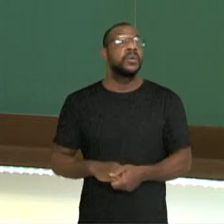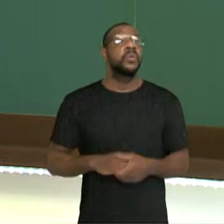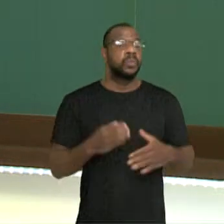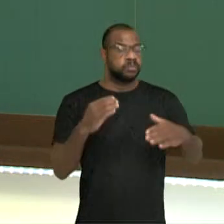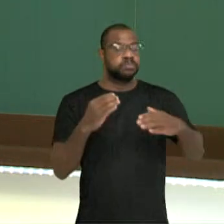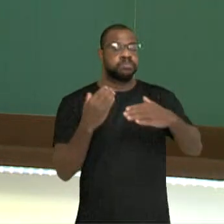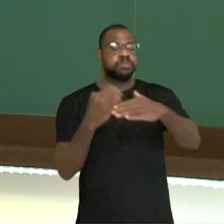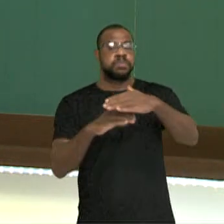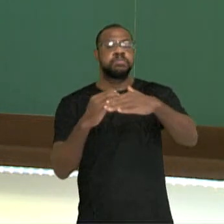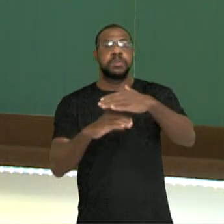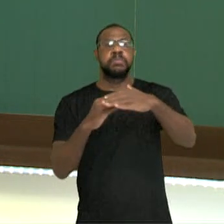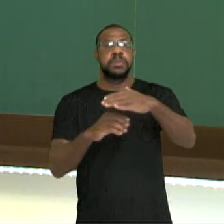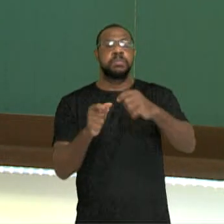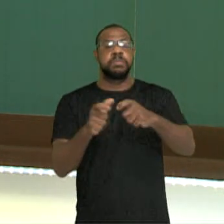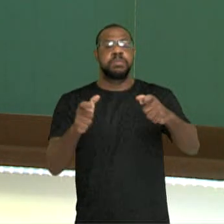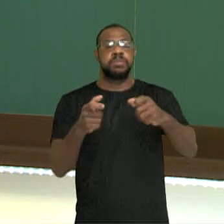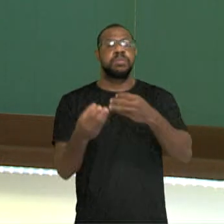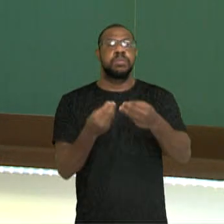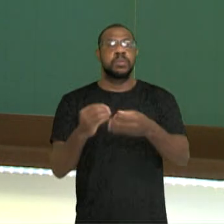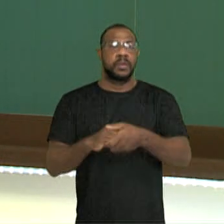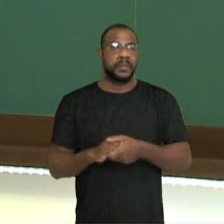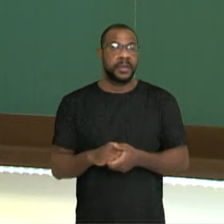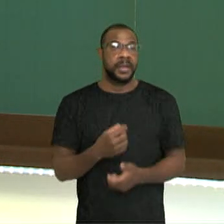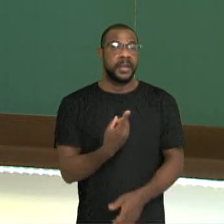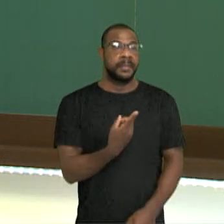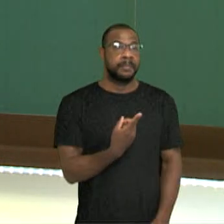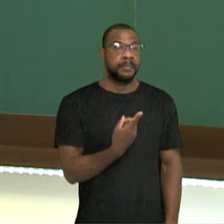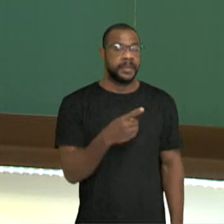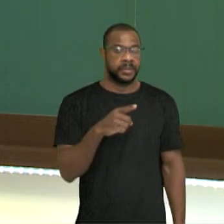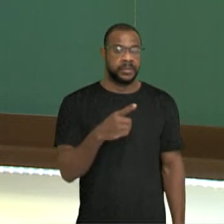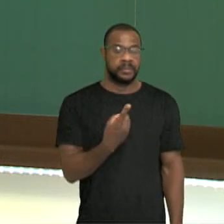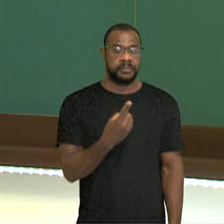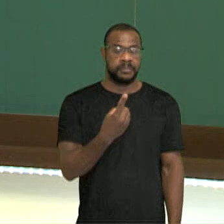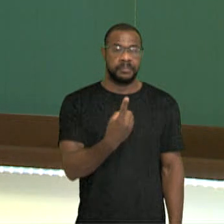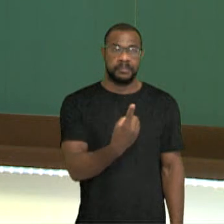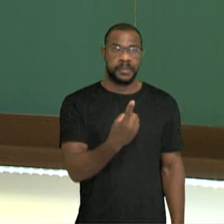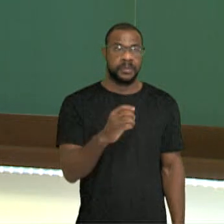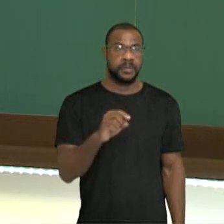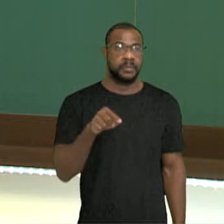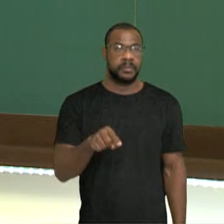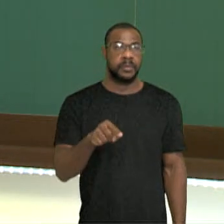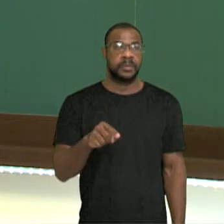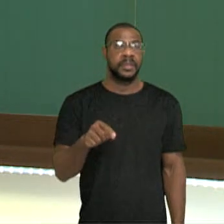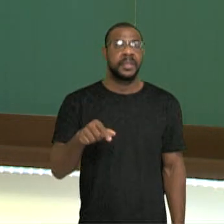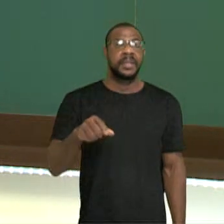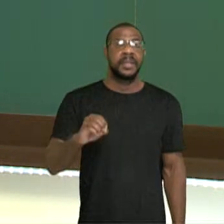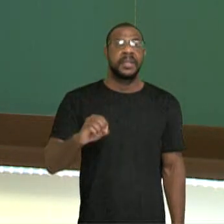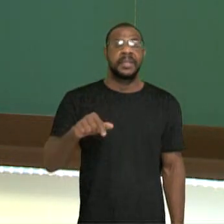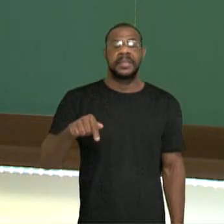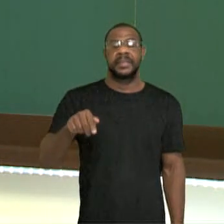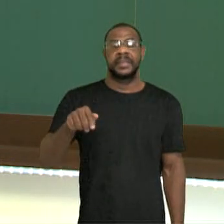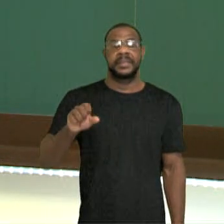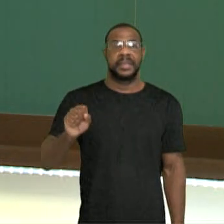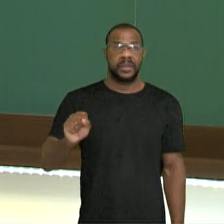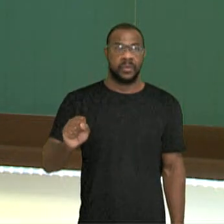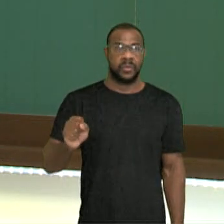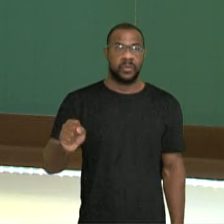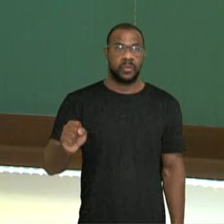esse dinheiro teve, eu vou pegar esse 1.078 e dividir pelo valor inicial, que seria 1.000. Portanto,